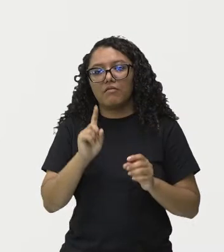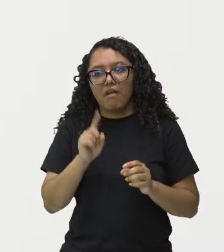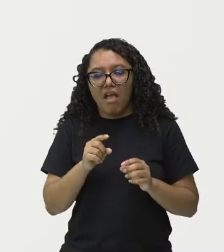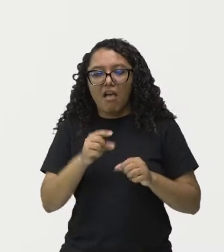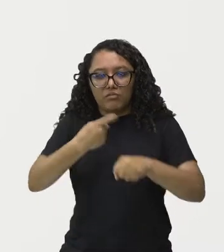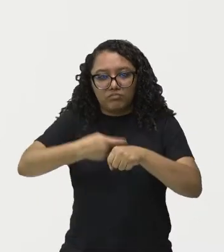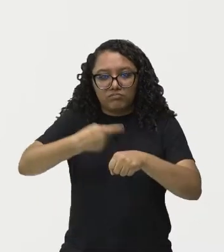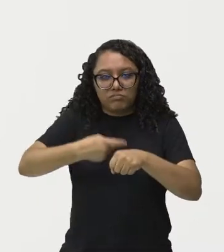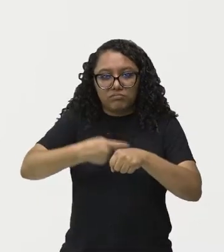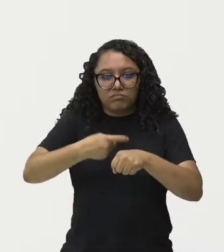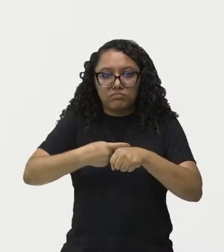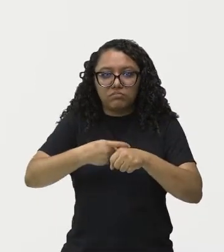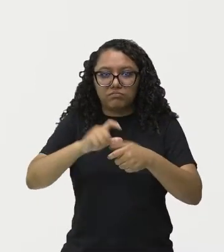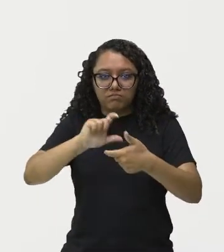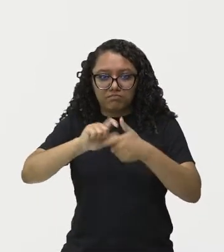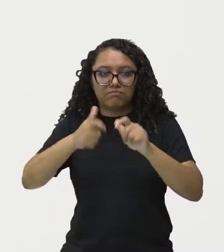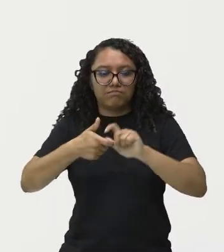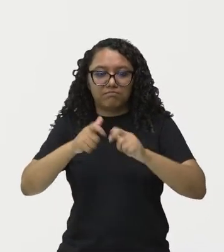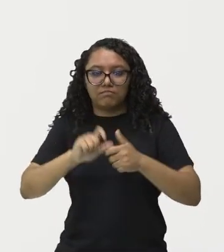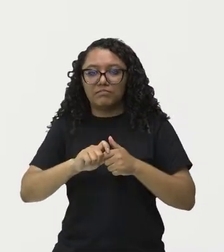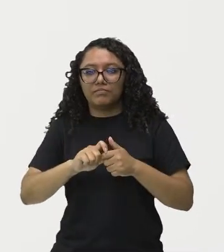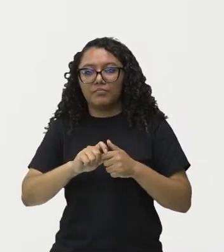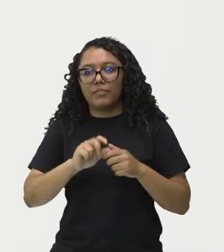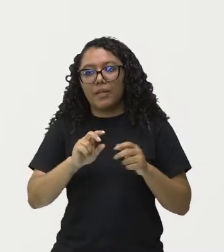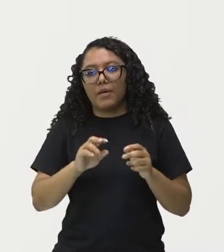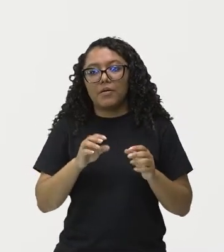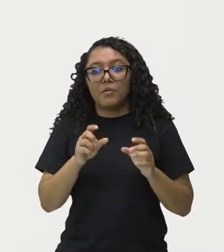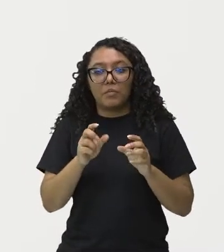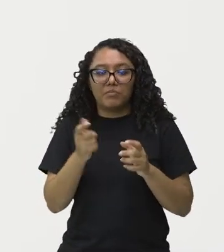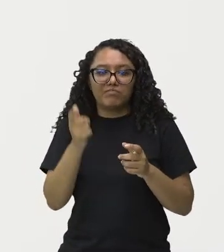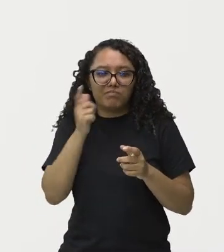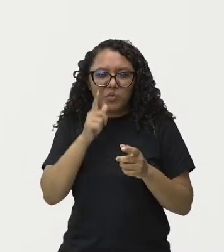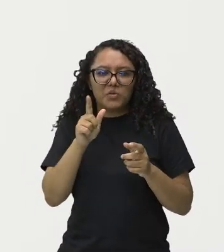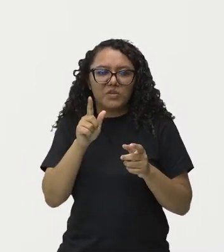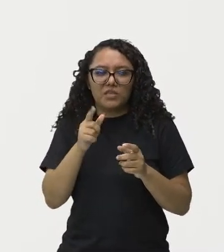geométrico. Para chegar-se à fórmula do volume do cilindro,